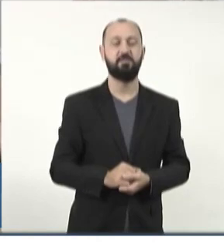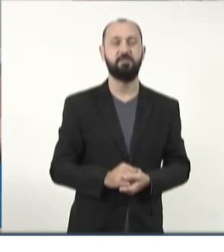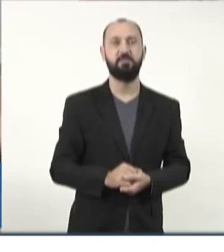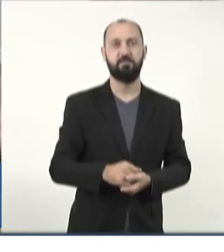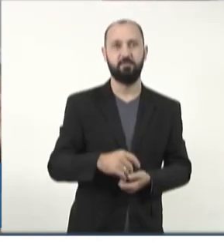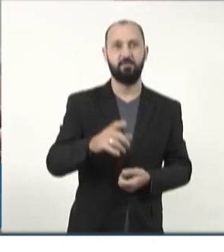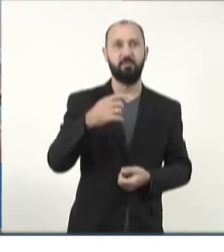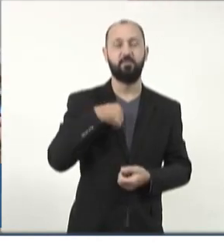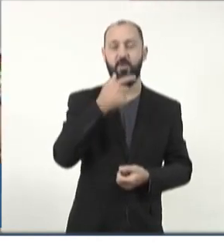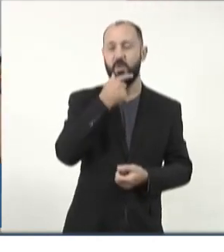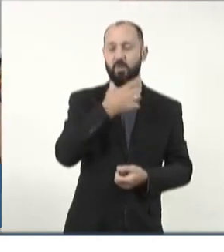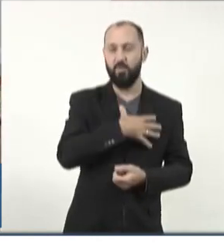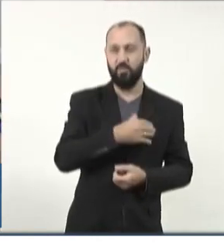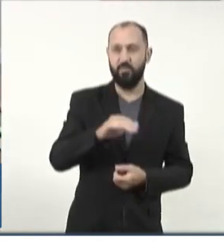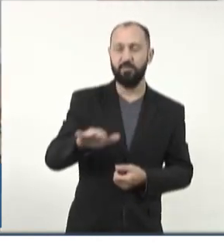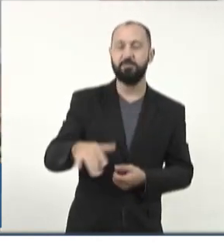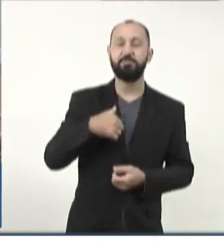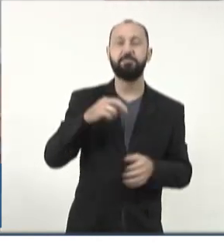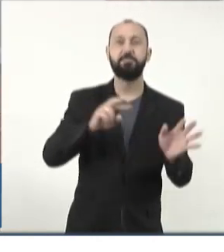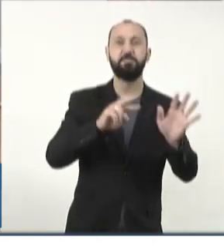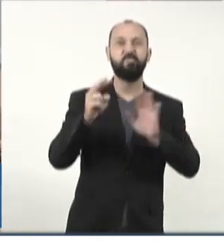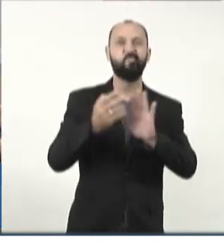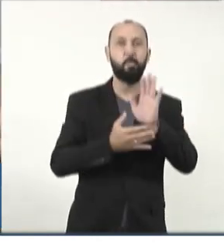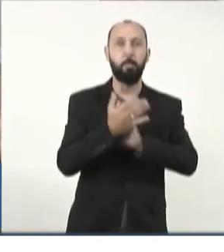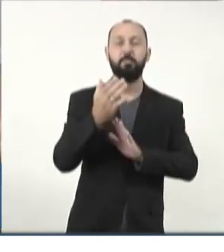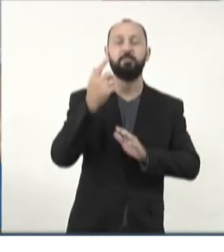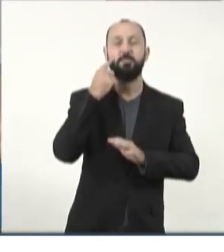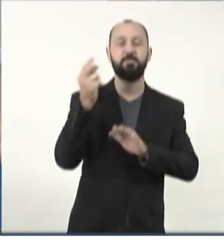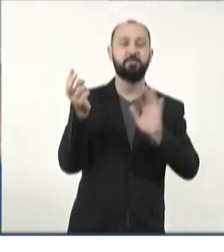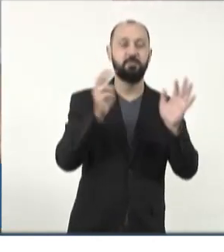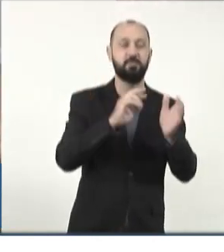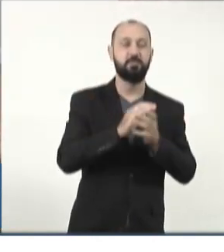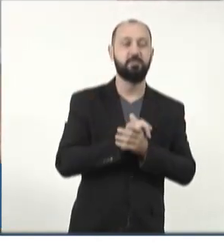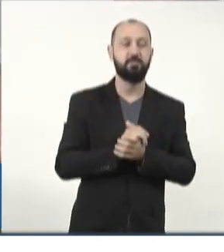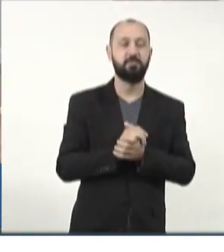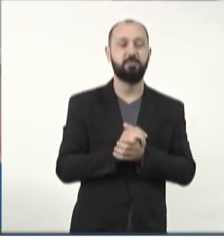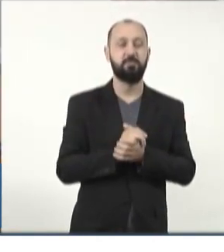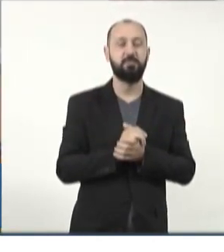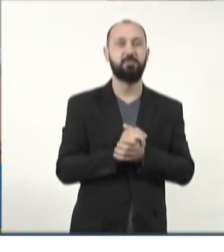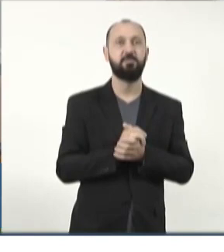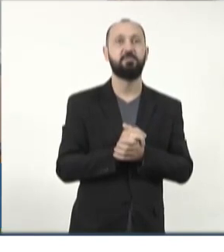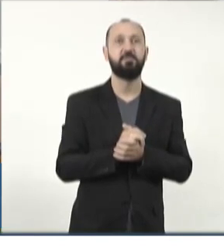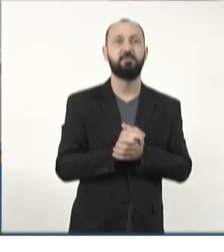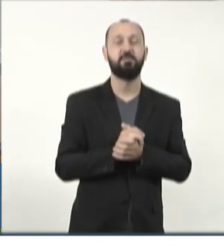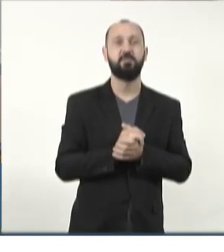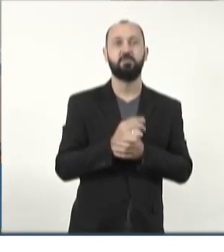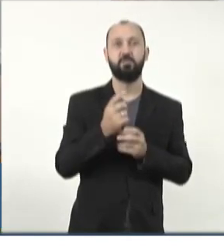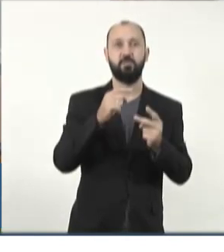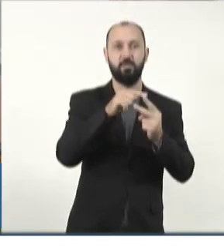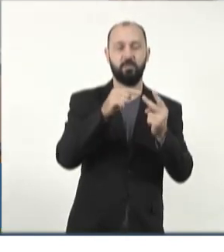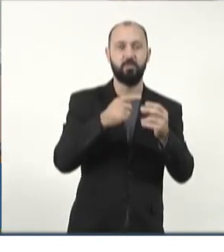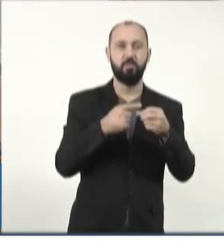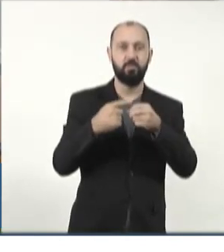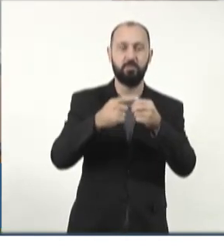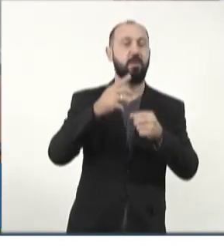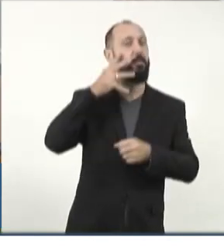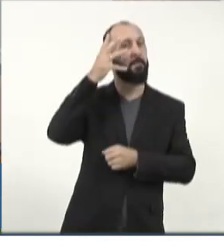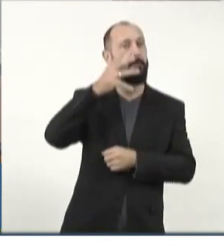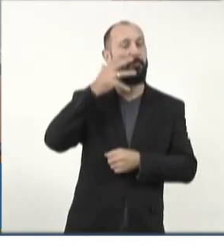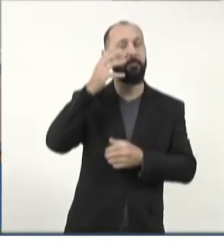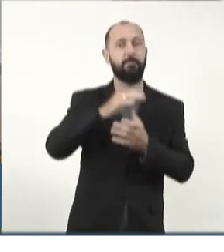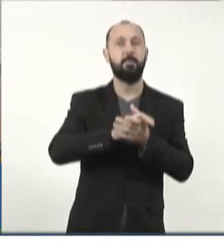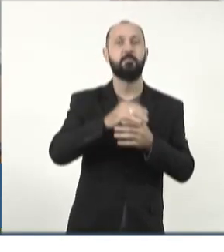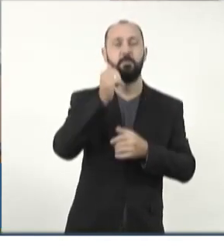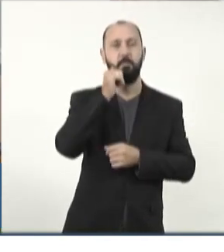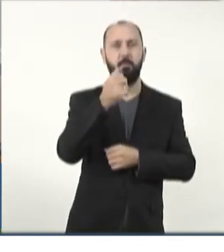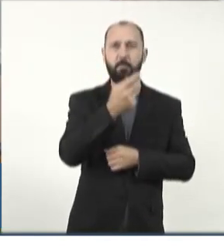Eu vou contar uma do meu menino, que foi dessa semana. Semana passada, eu e a Clarice estivemos no interior de 2 cidades, levando nossa palestra, mas